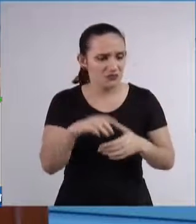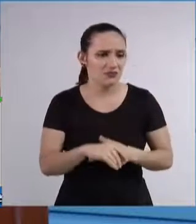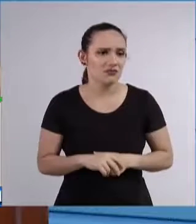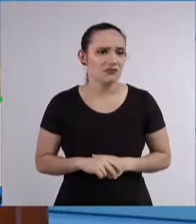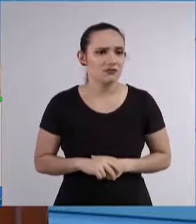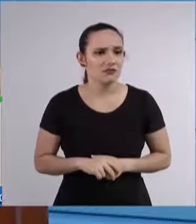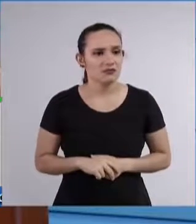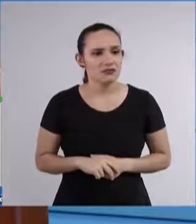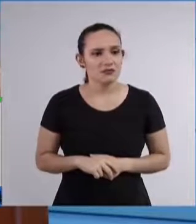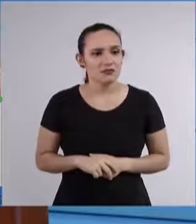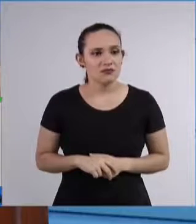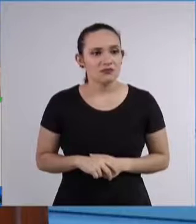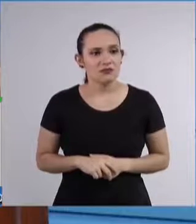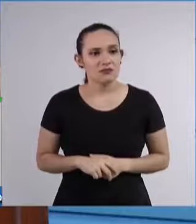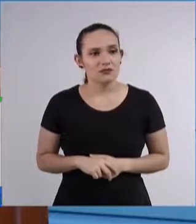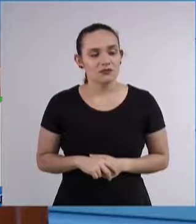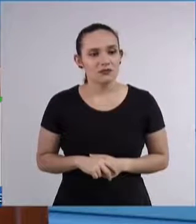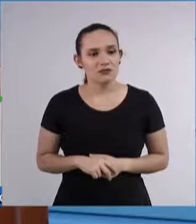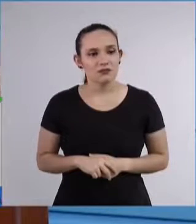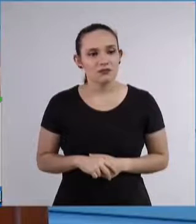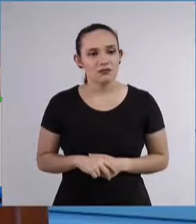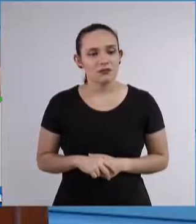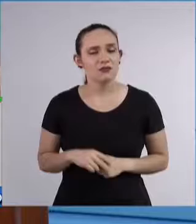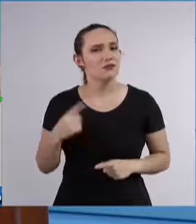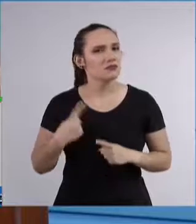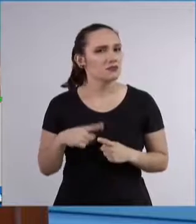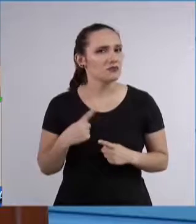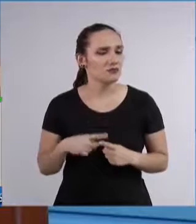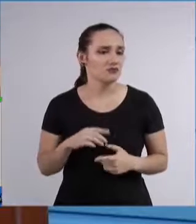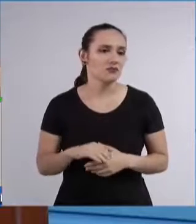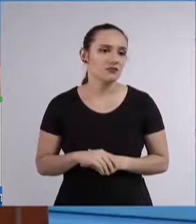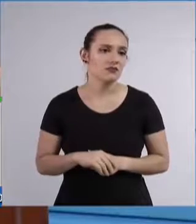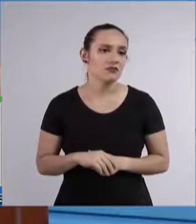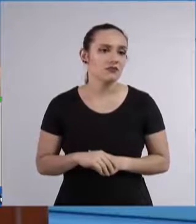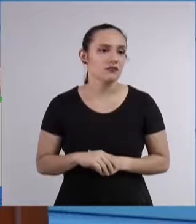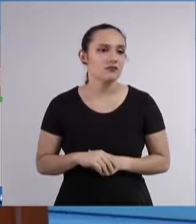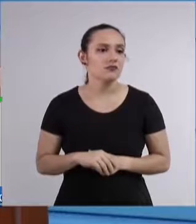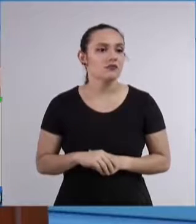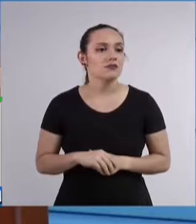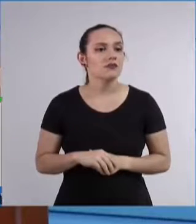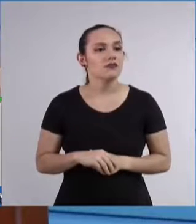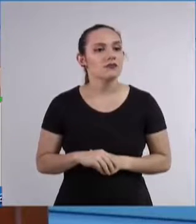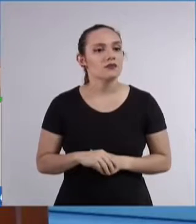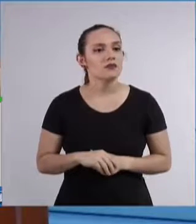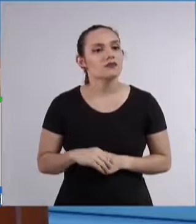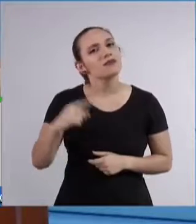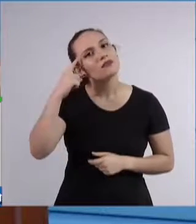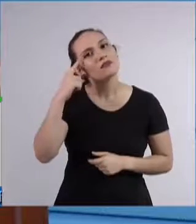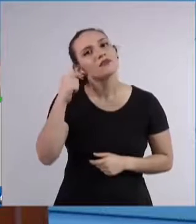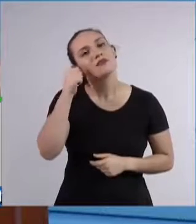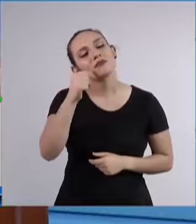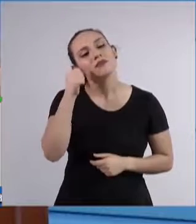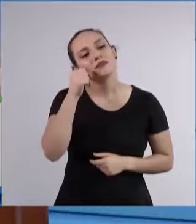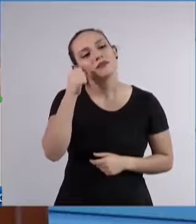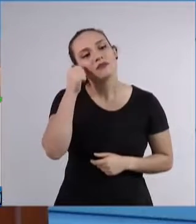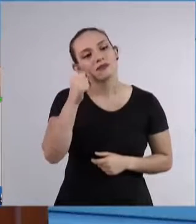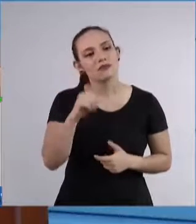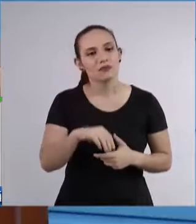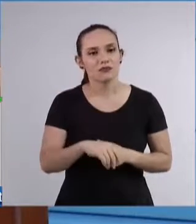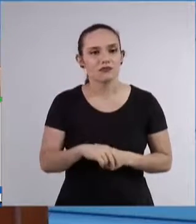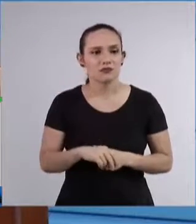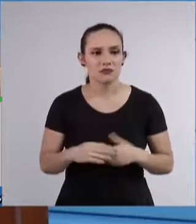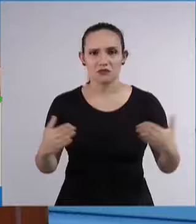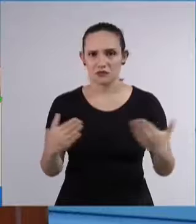deve ter ficado estarrecido quando, de repente, uma pessoa, principalmente as mulheres, né, que está